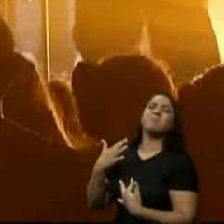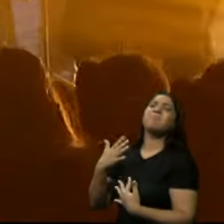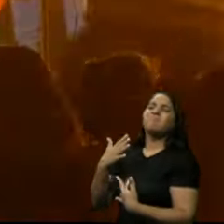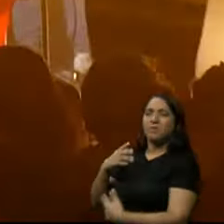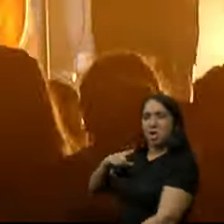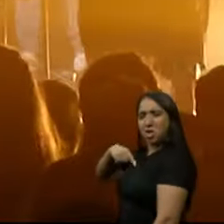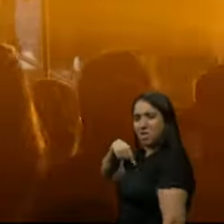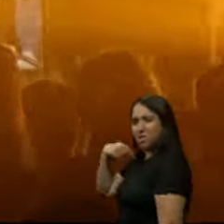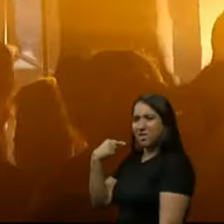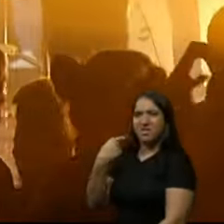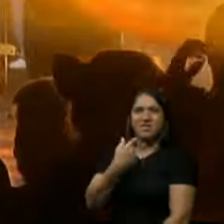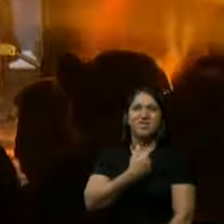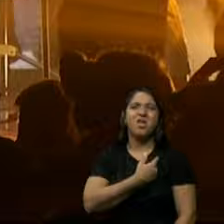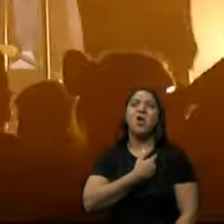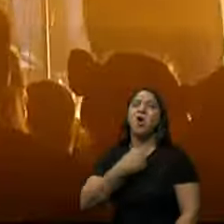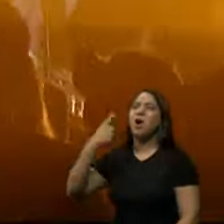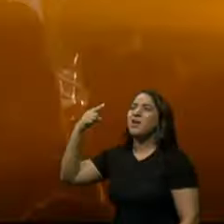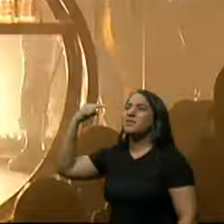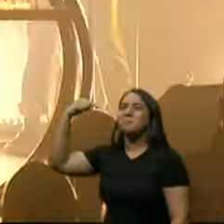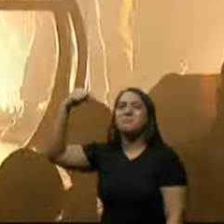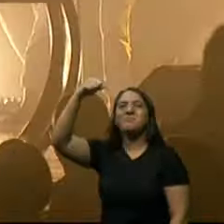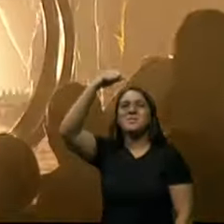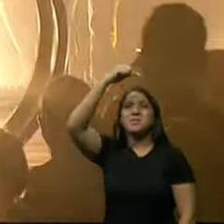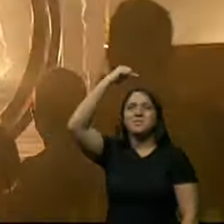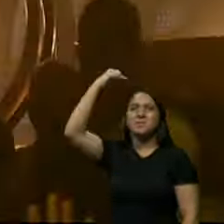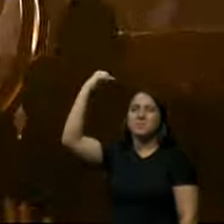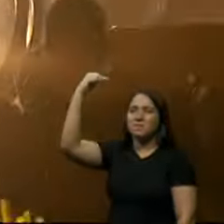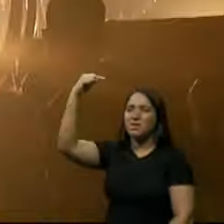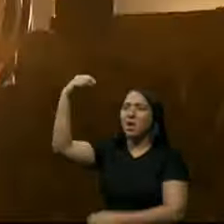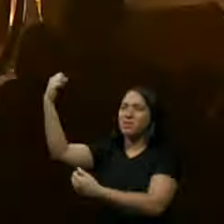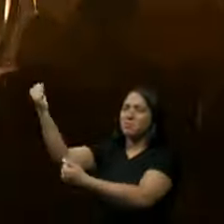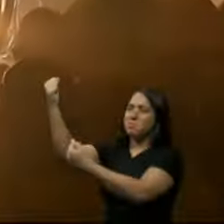sério jeito assim ó